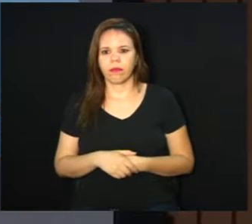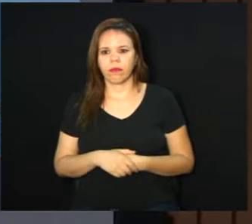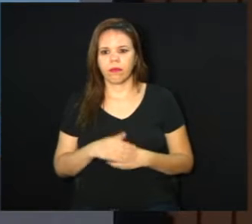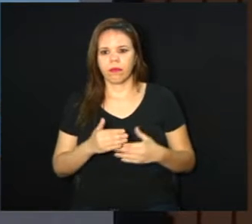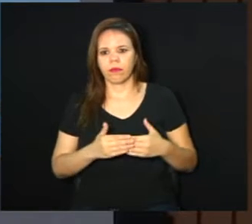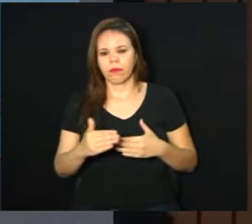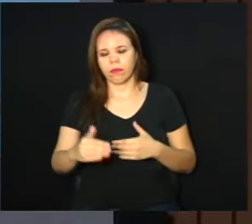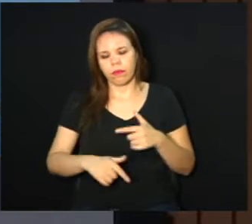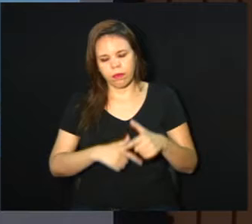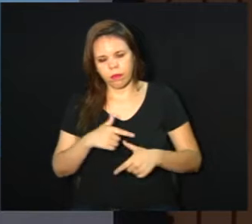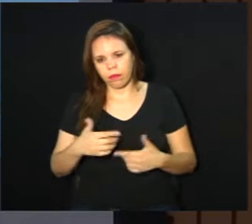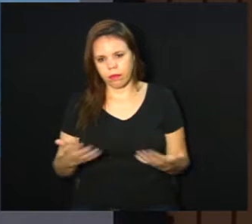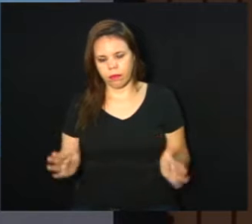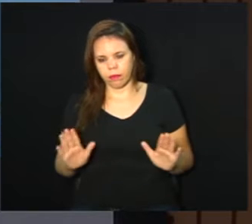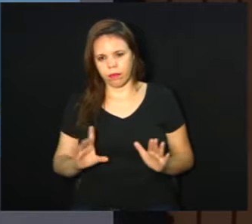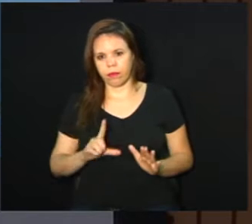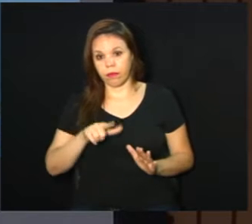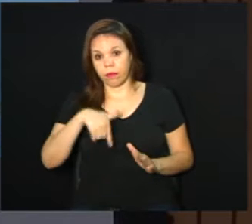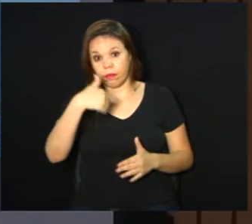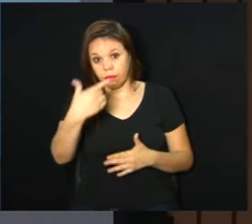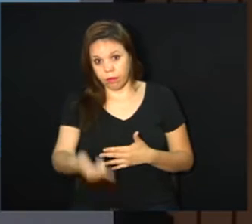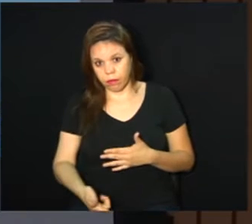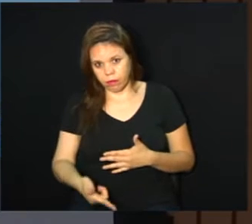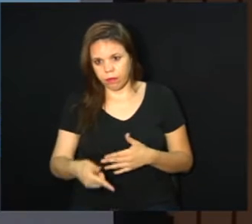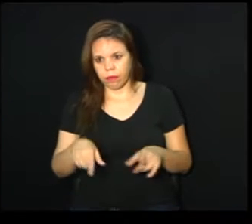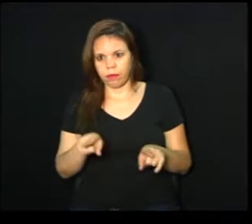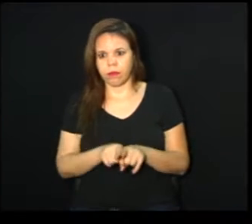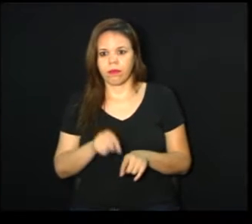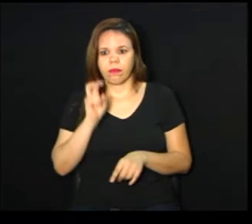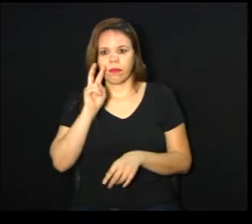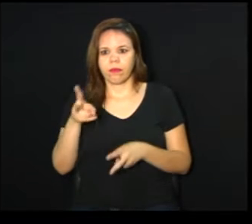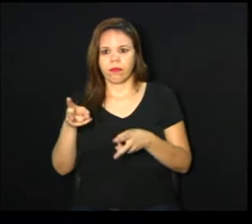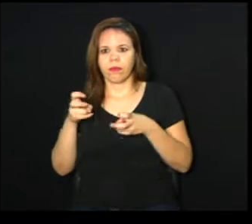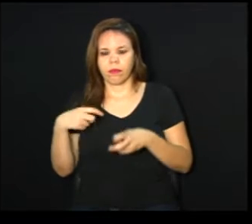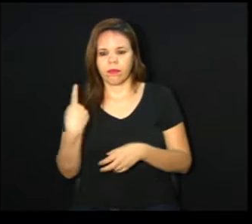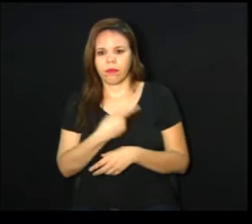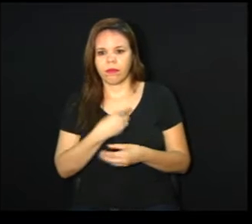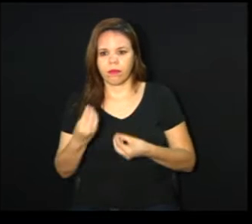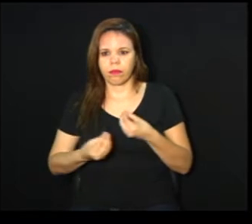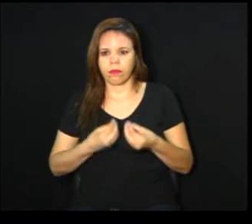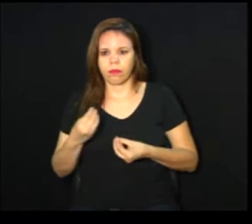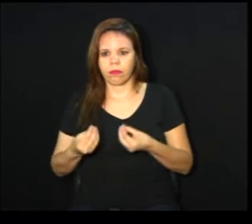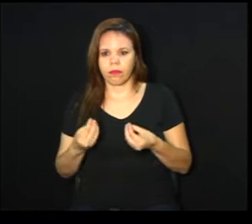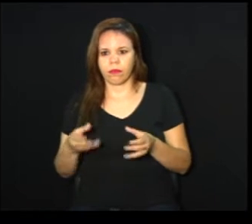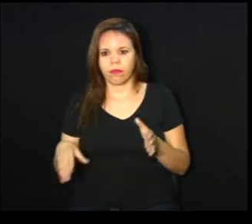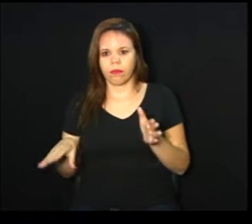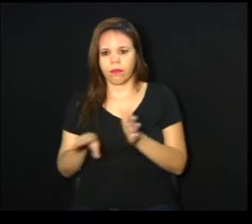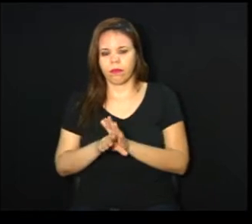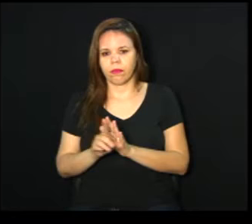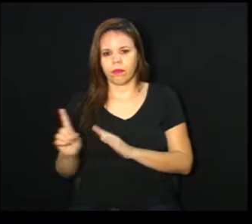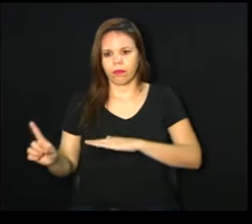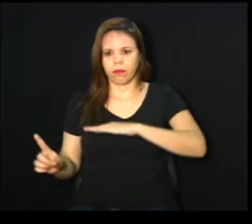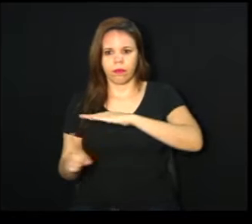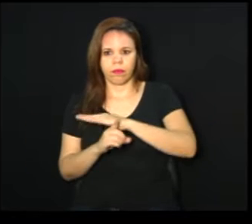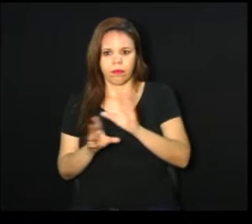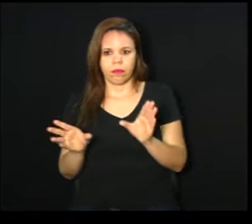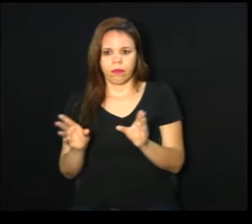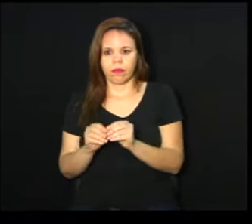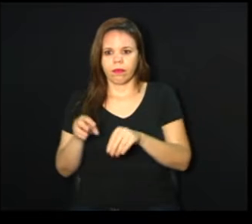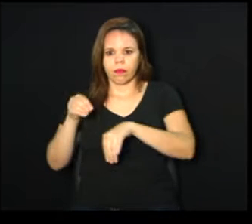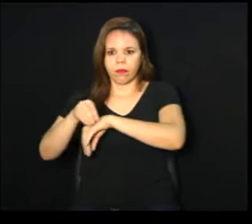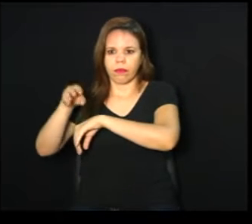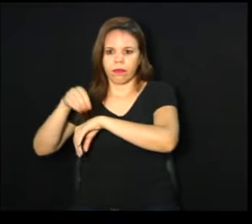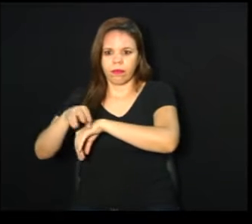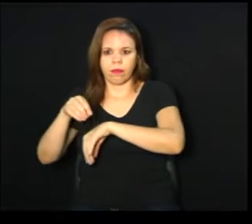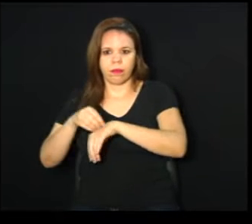da cadeia. Posteriormente, viu-se que como nós vamos chegar até o consumidor final, fornecer todos os